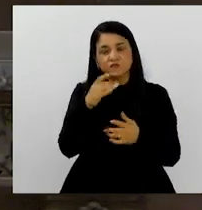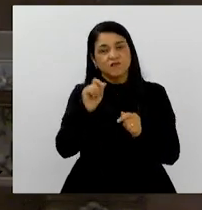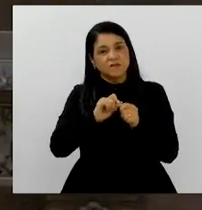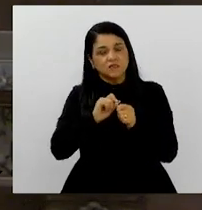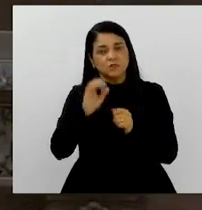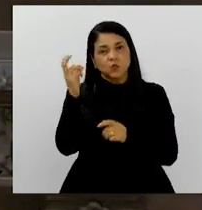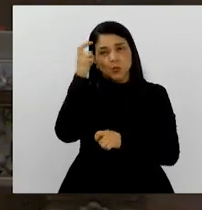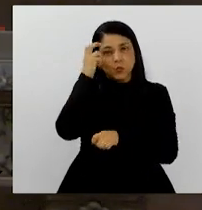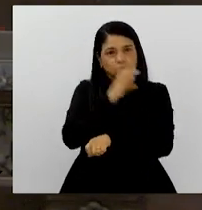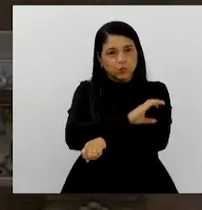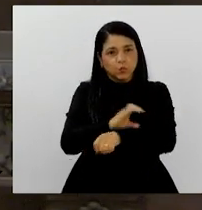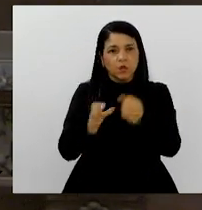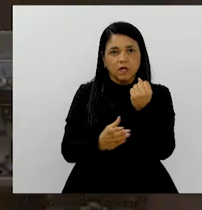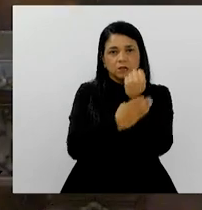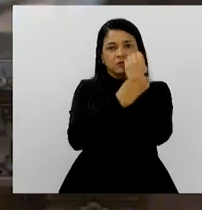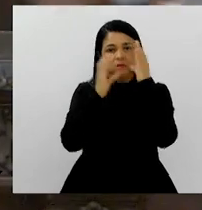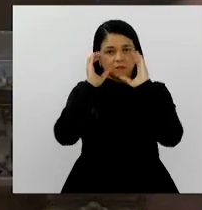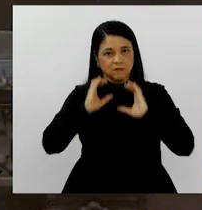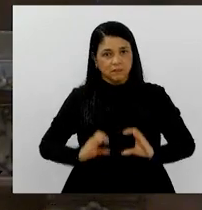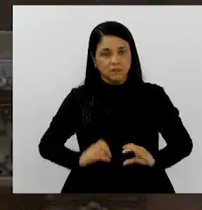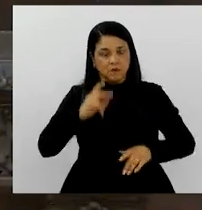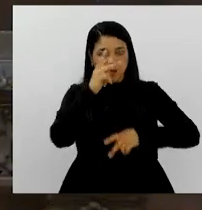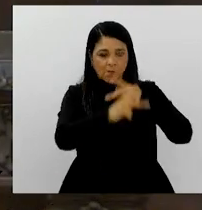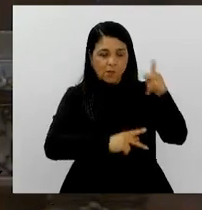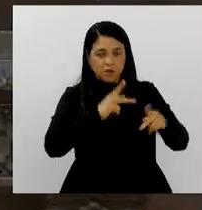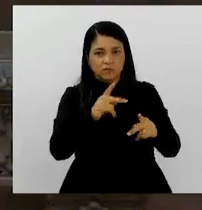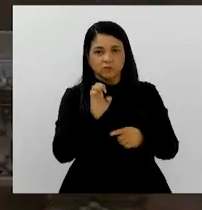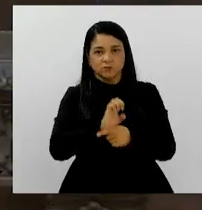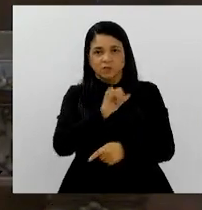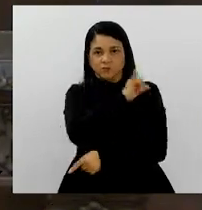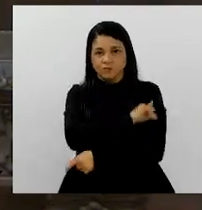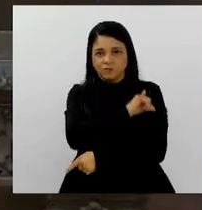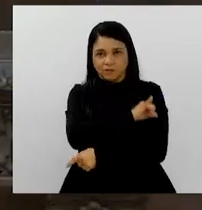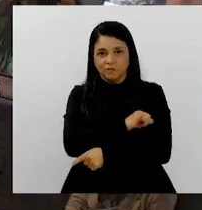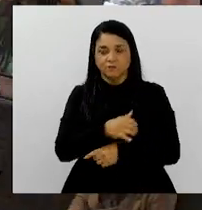e garantindo cidadania para o povo do Estado do Rio de Janeiro.